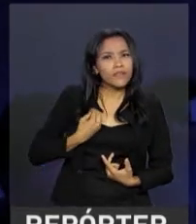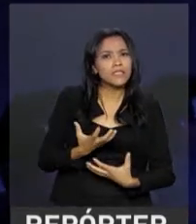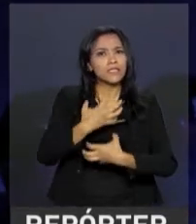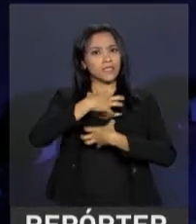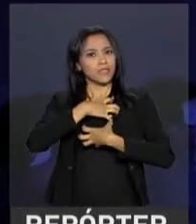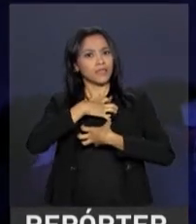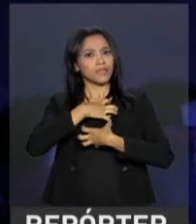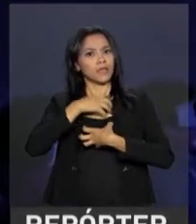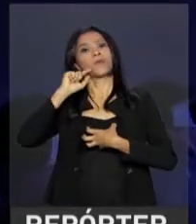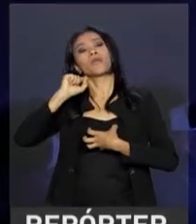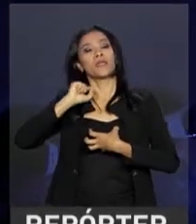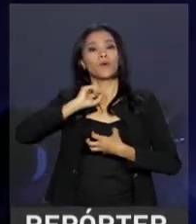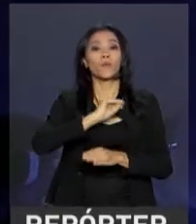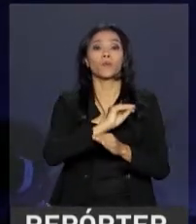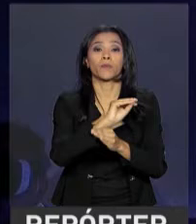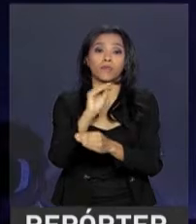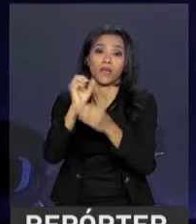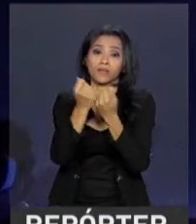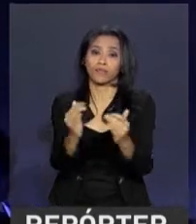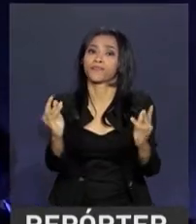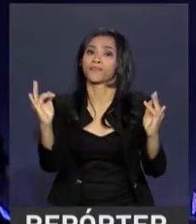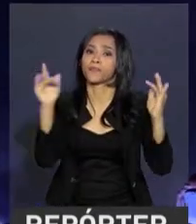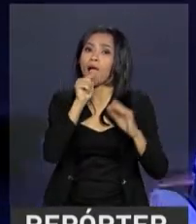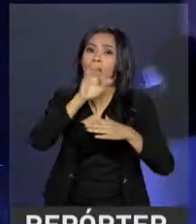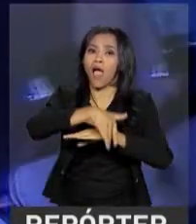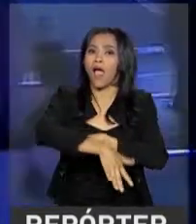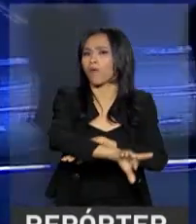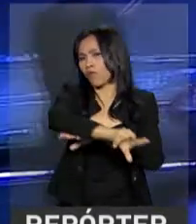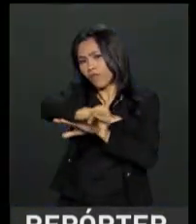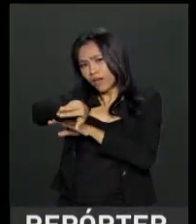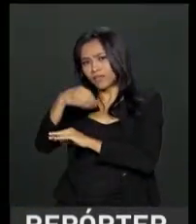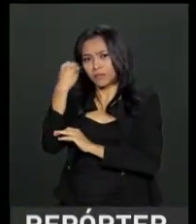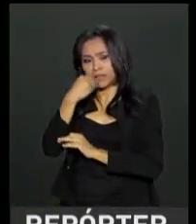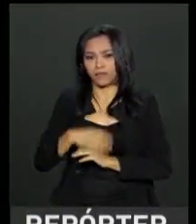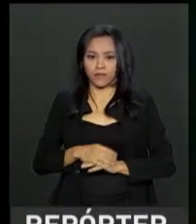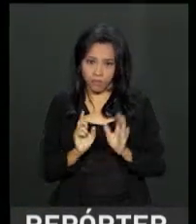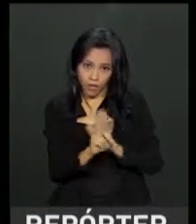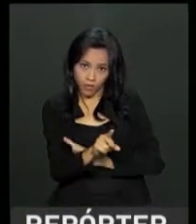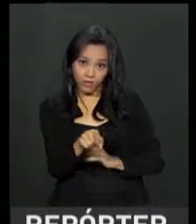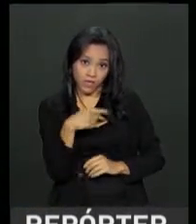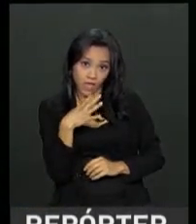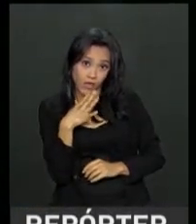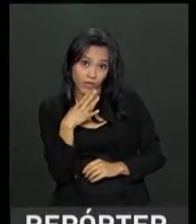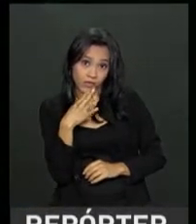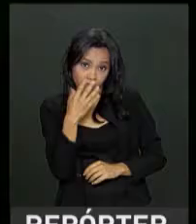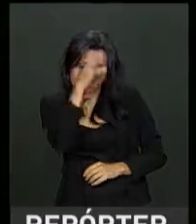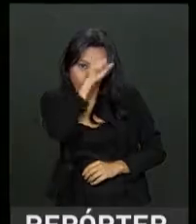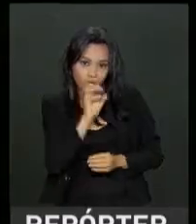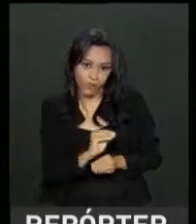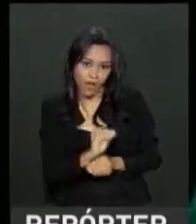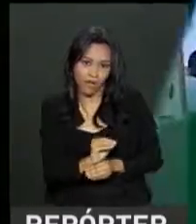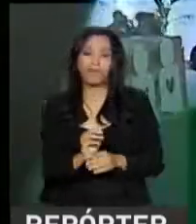a sustentabilidade em todos os sentidos através de várias experiências. Você acredita que é conhecendo que a gente aprende a cuidar?